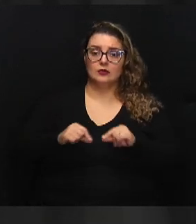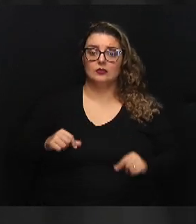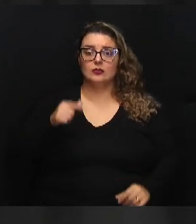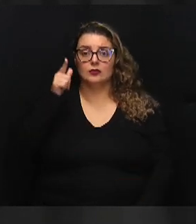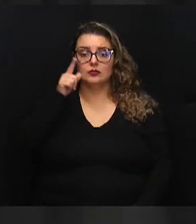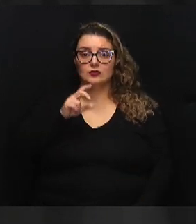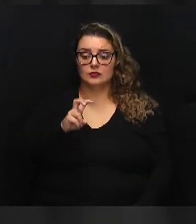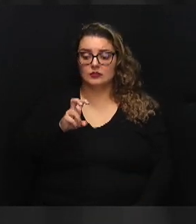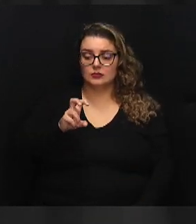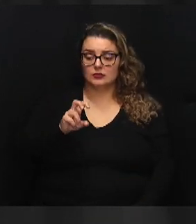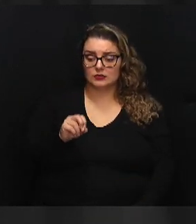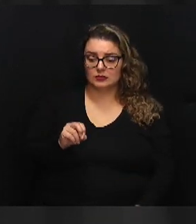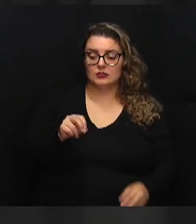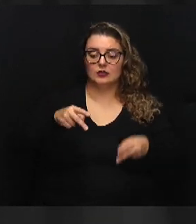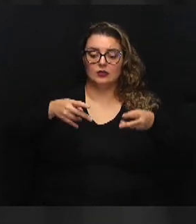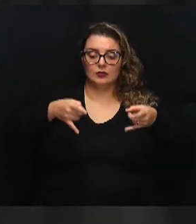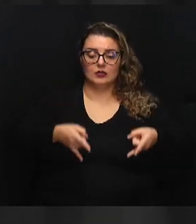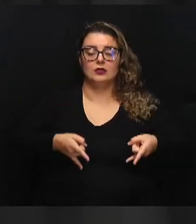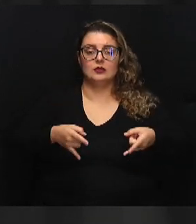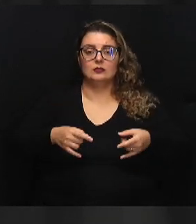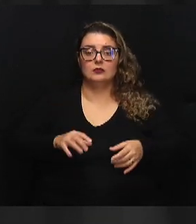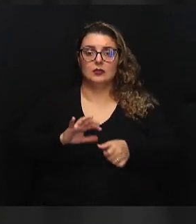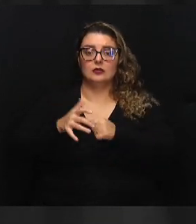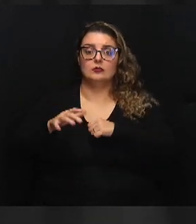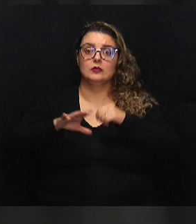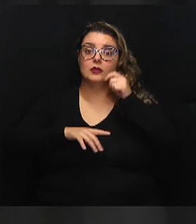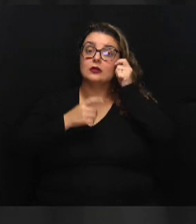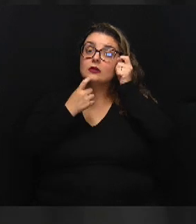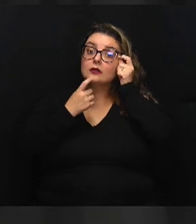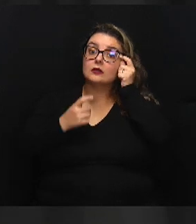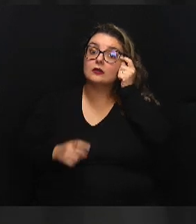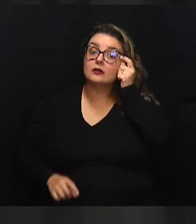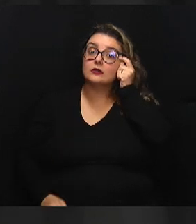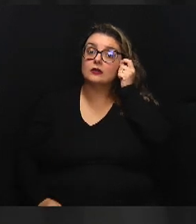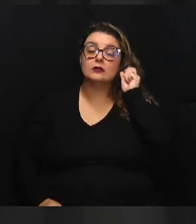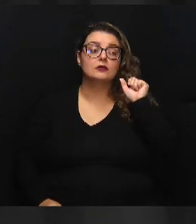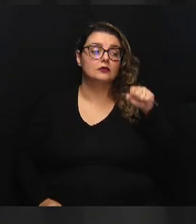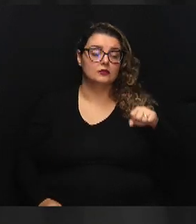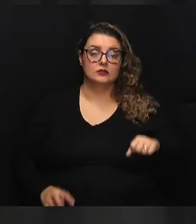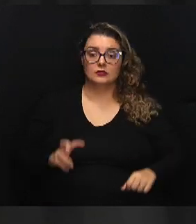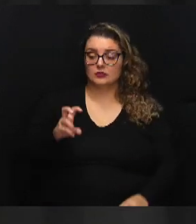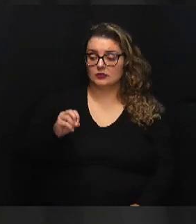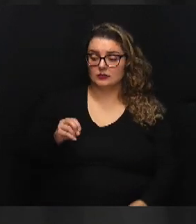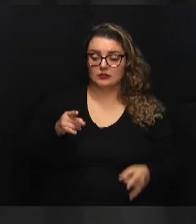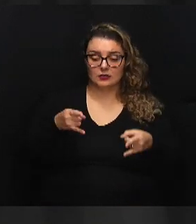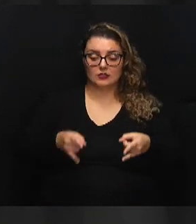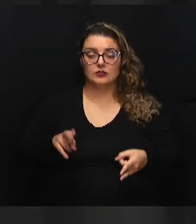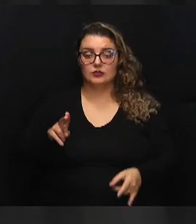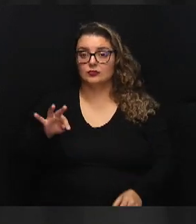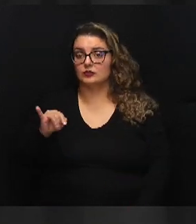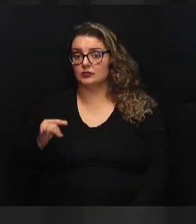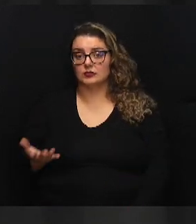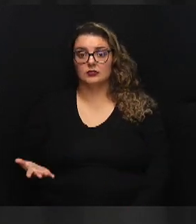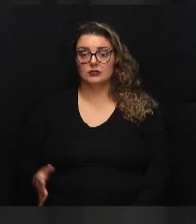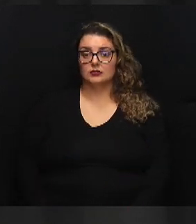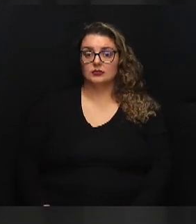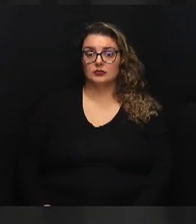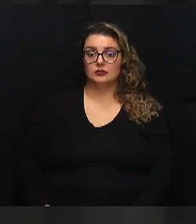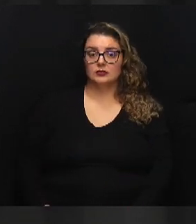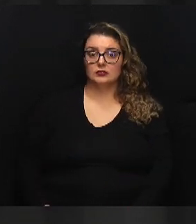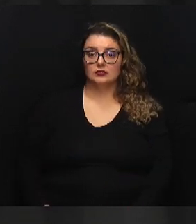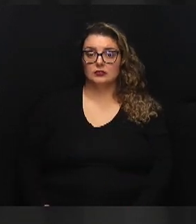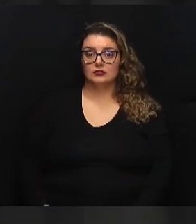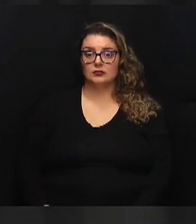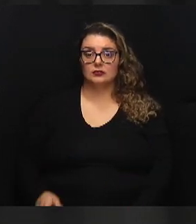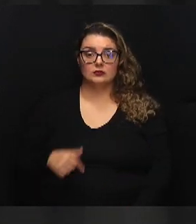de Covid para Campinas. Foi. 50 leitos de UTI para